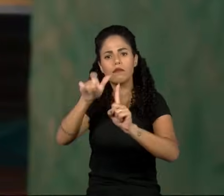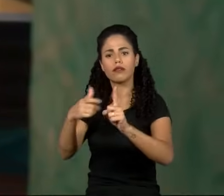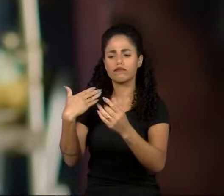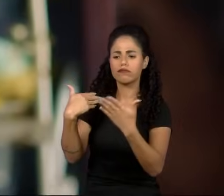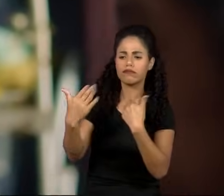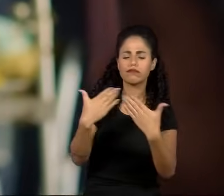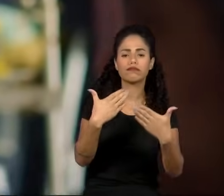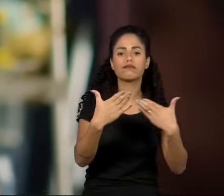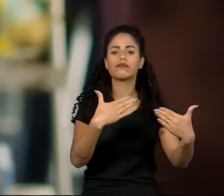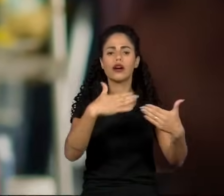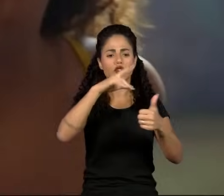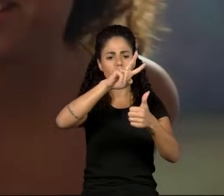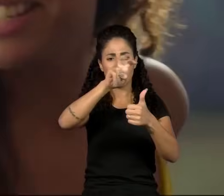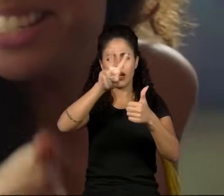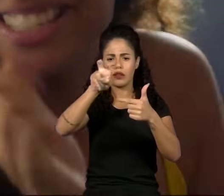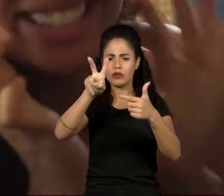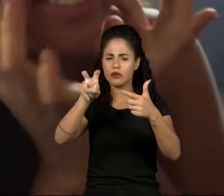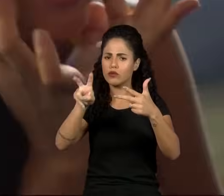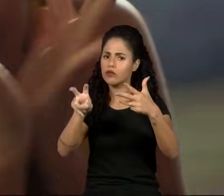debates e